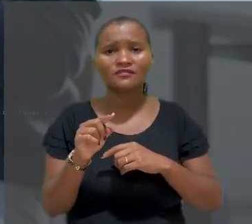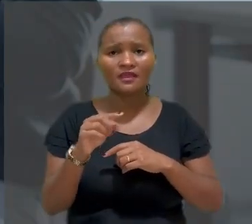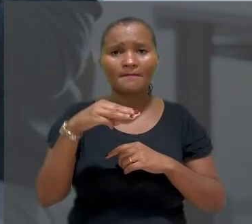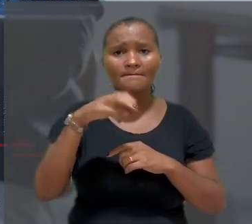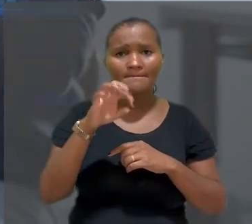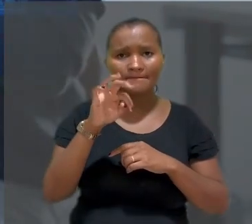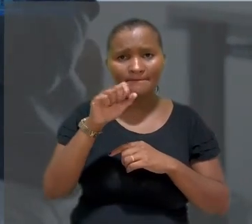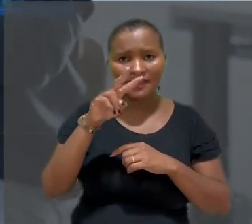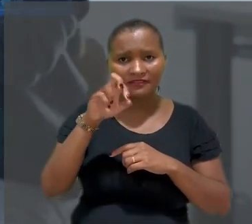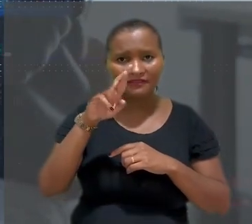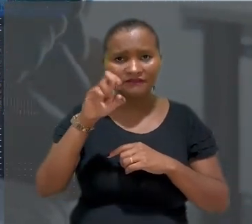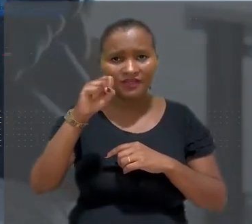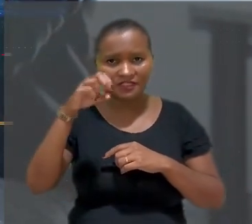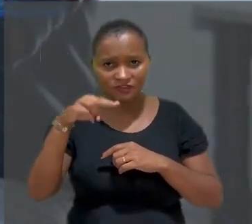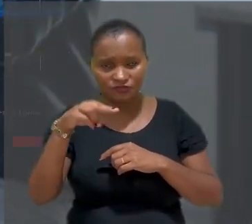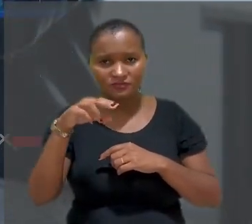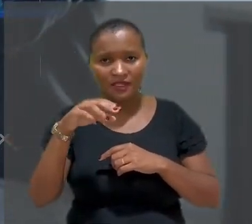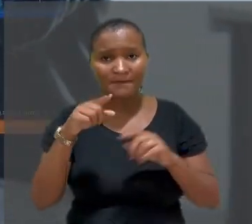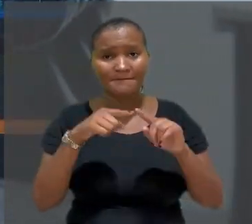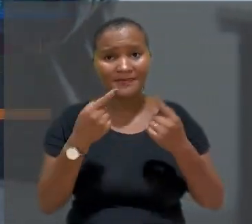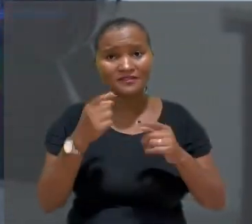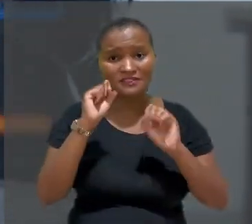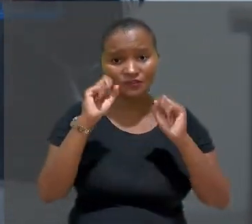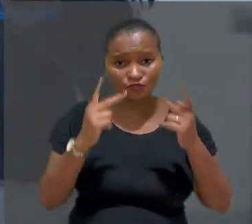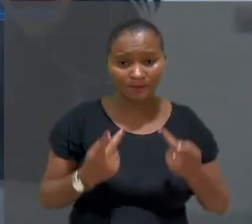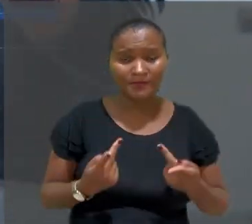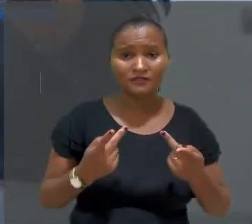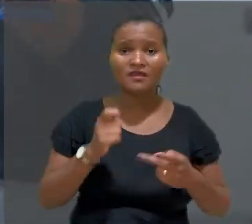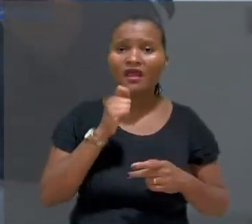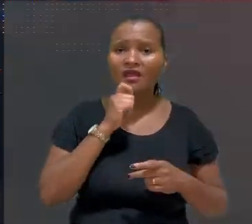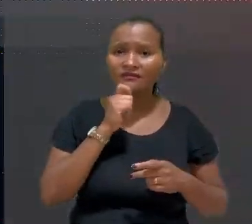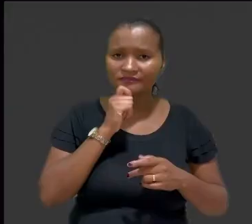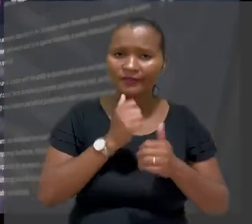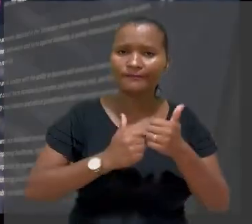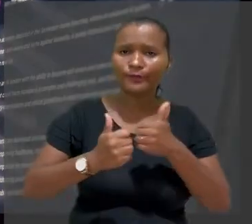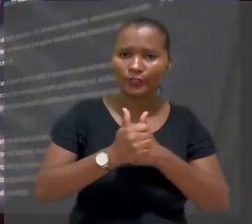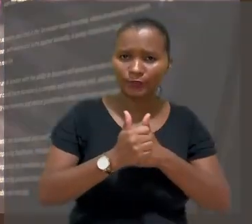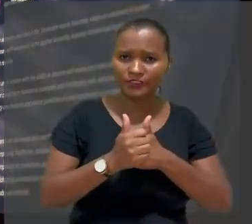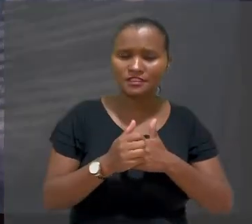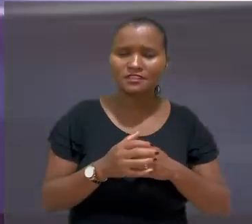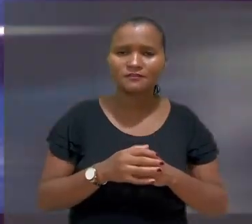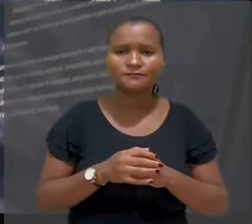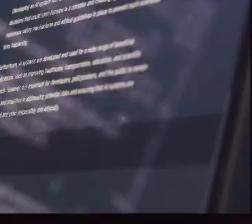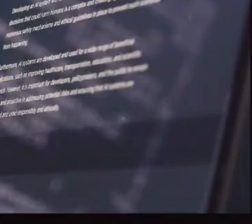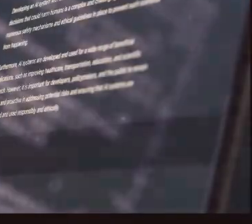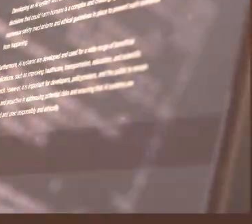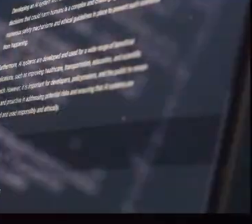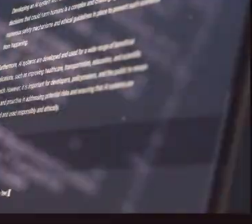5.0, metaverso, mas o ser humano ainda continua protagonista.